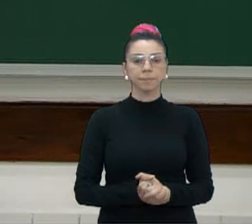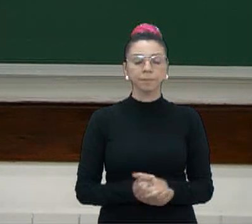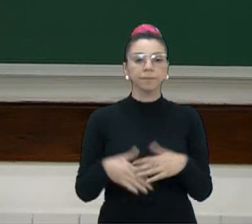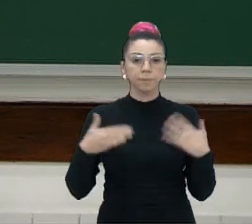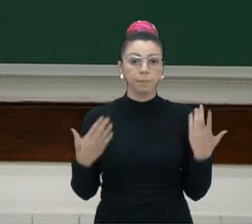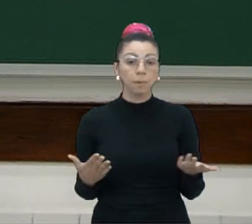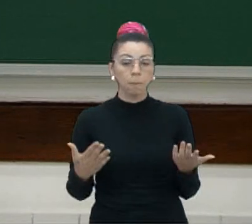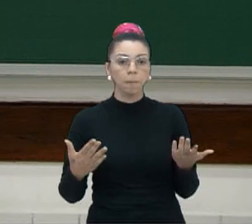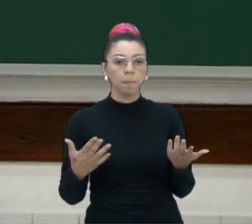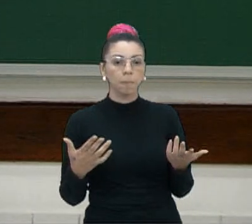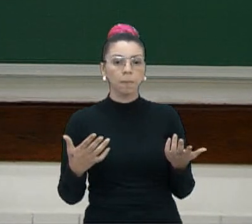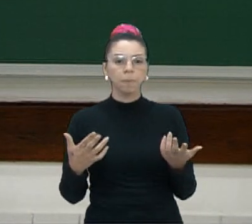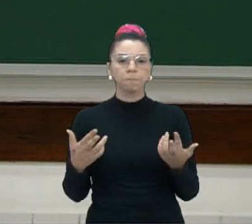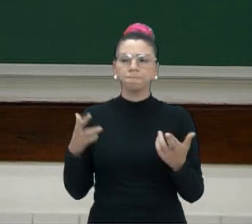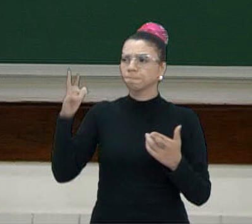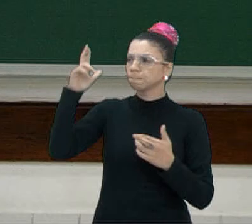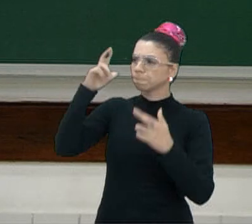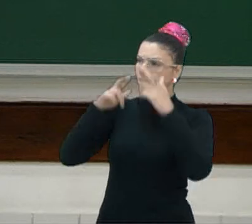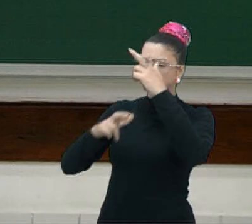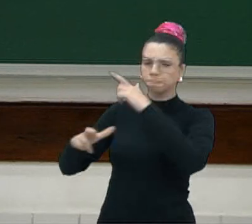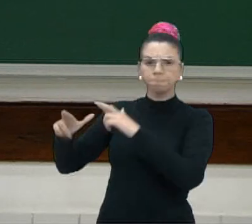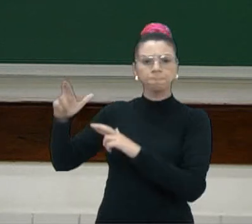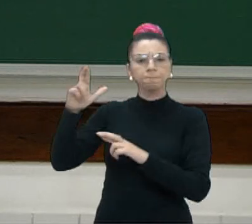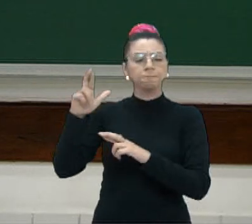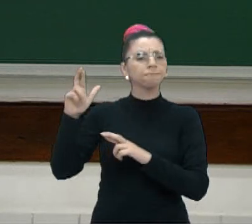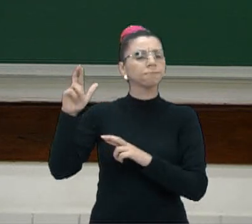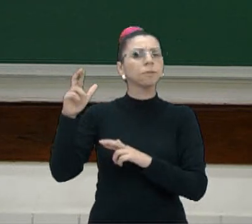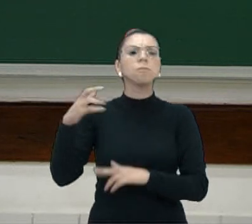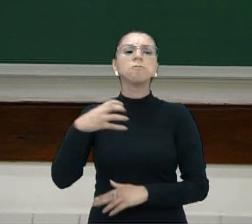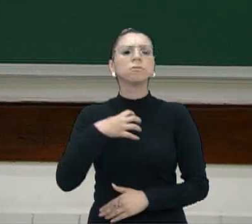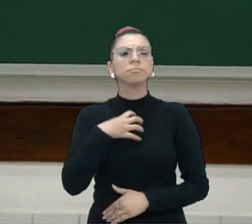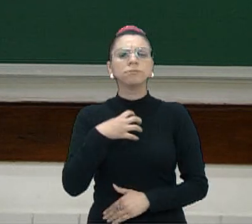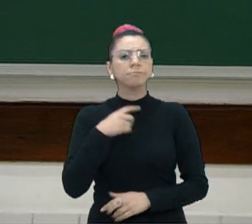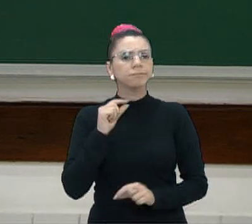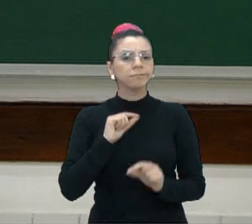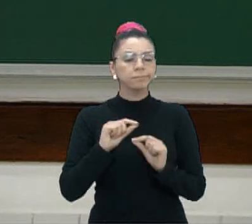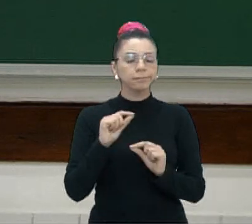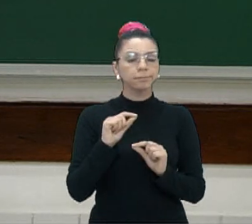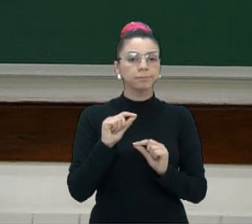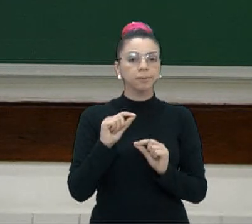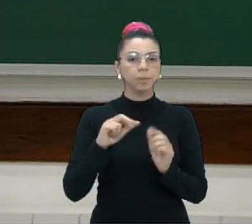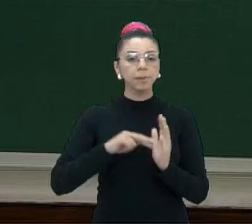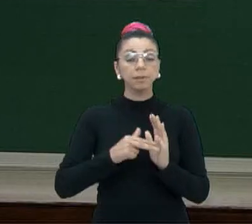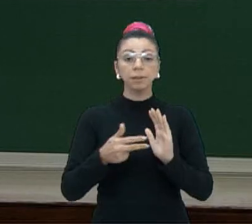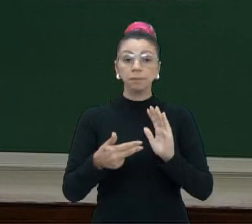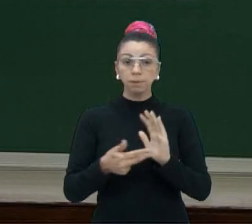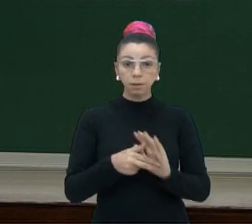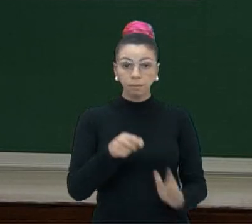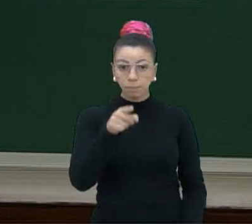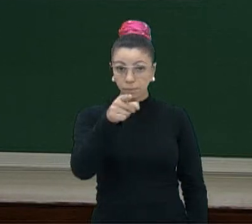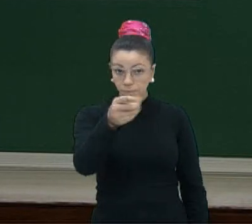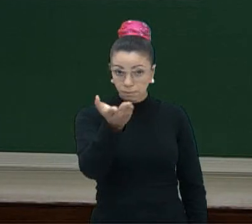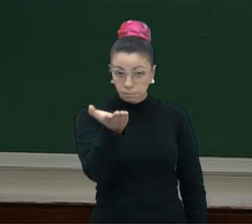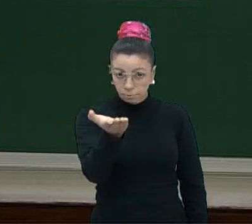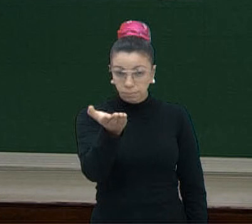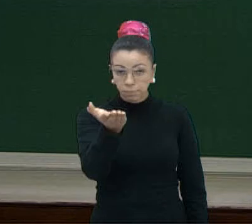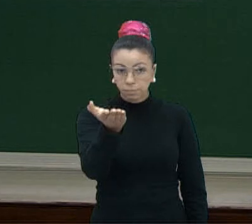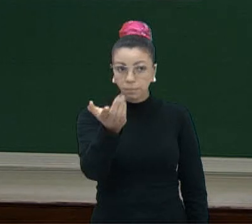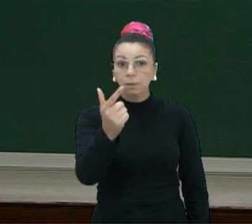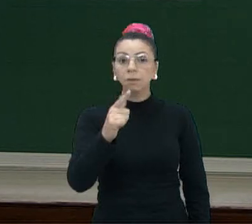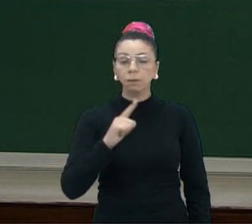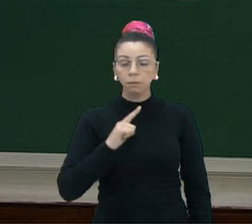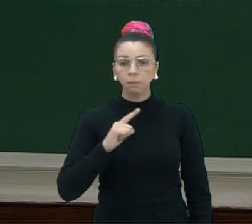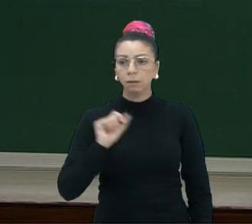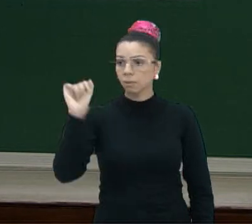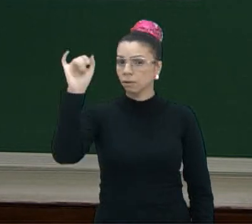Então, observaram a imagem? Que sentimento ela te passou? Que sentido ela produz para você? Nós temos aqui, é uma